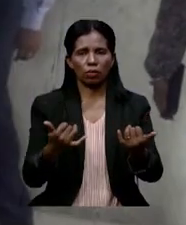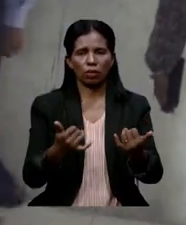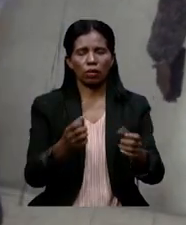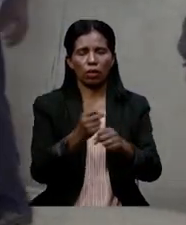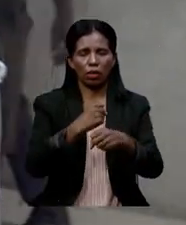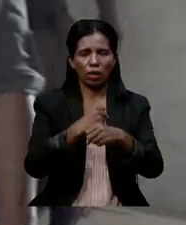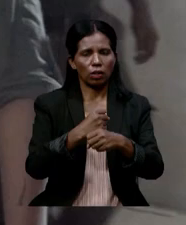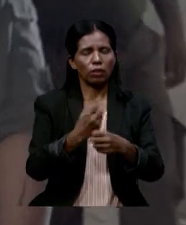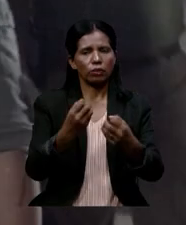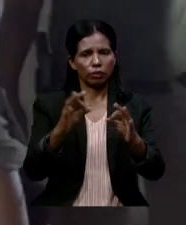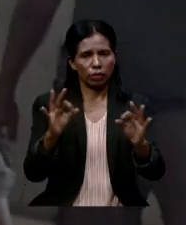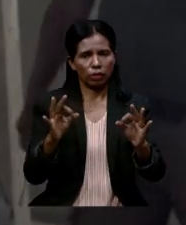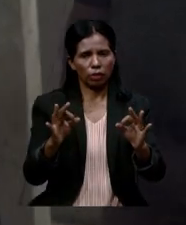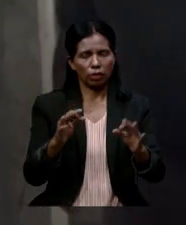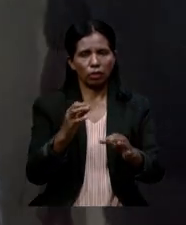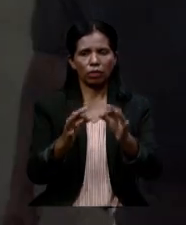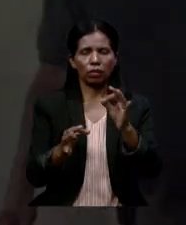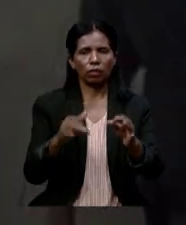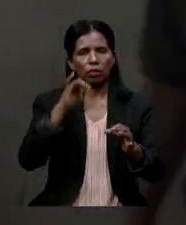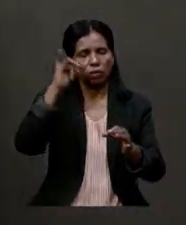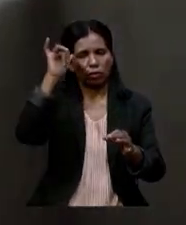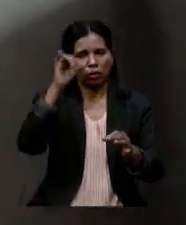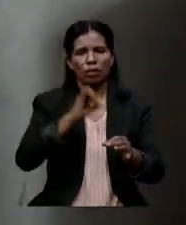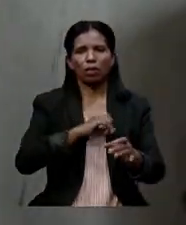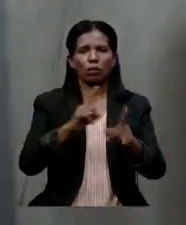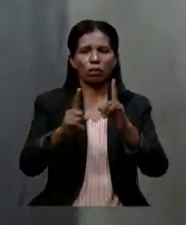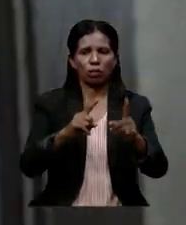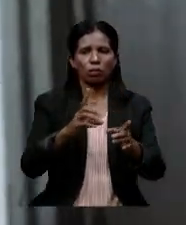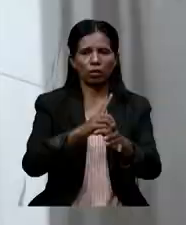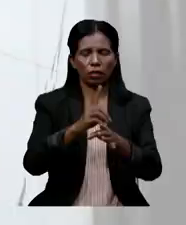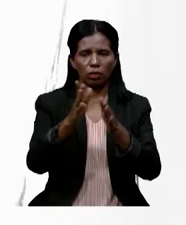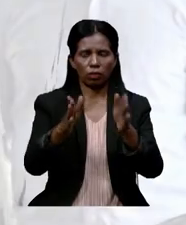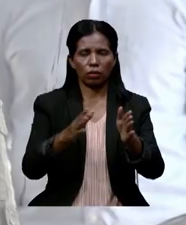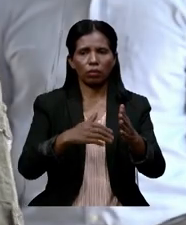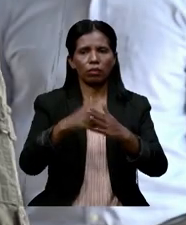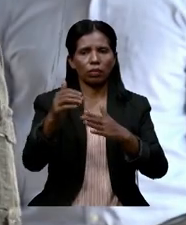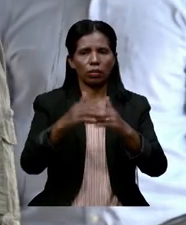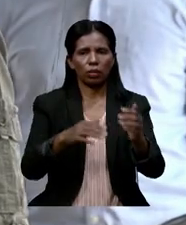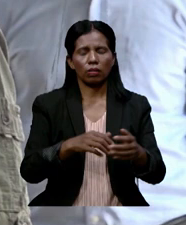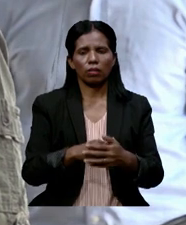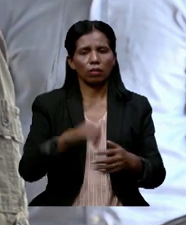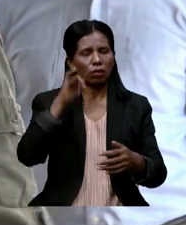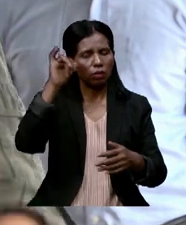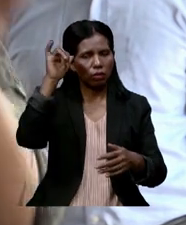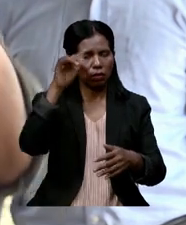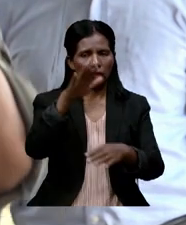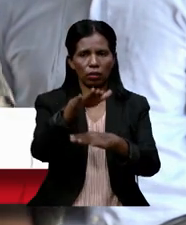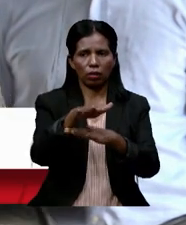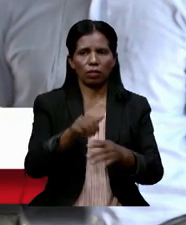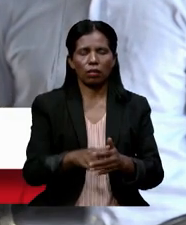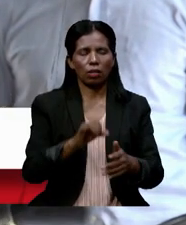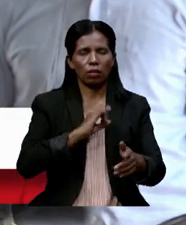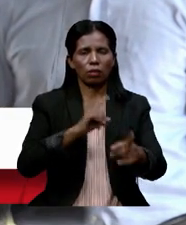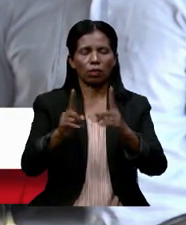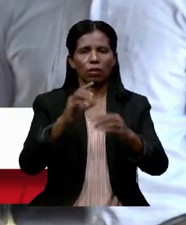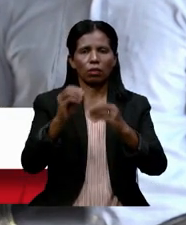ela, quando você calcula a estrutura e infraestrutura, você coloca, calculamos com a